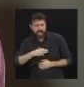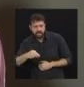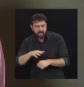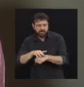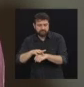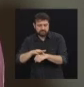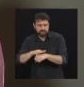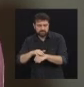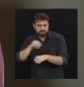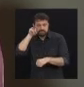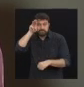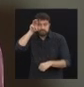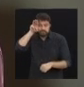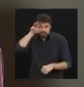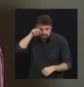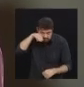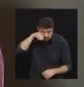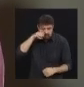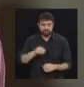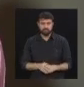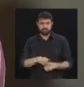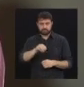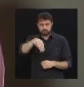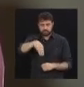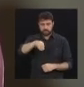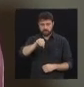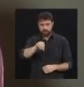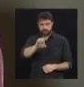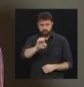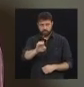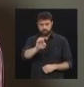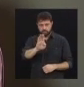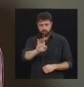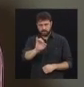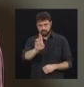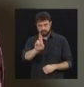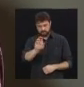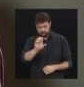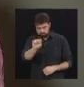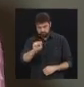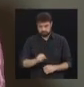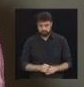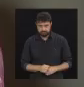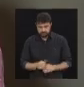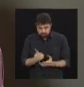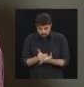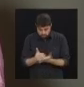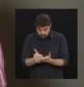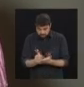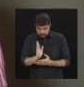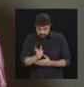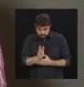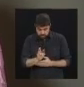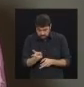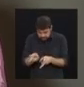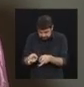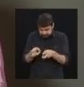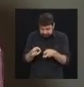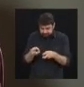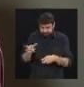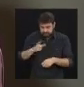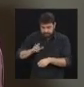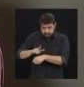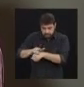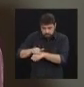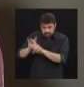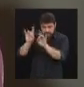de saber que estavam tendo uma filha com uma síndrome rara. Não sei nem se foi logo no começo que vocês já sabiam